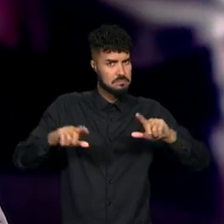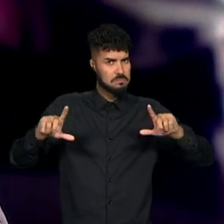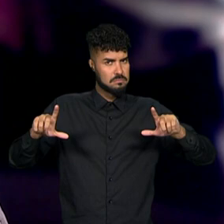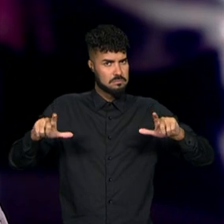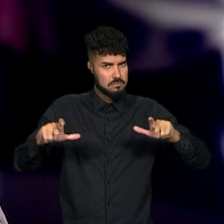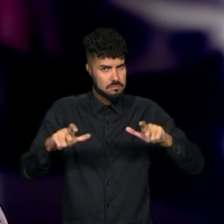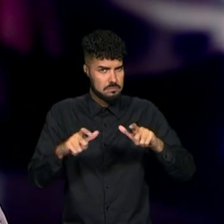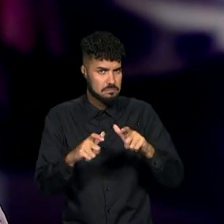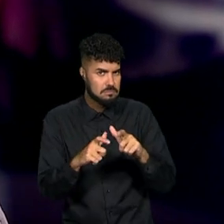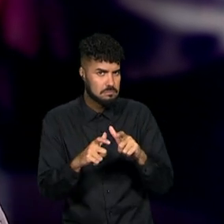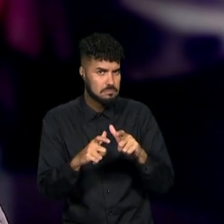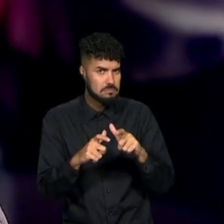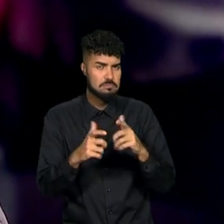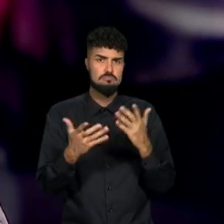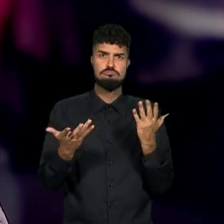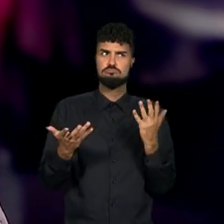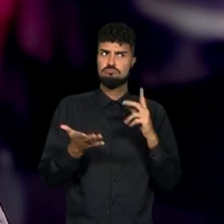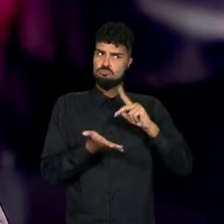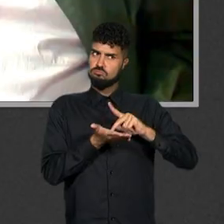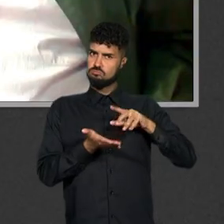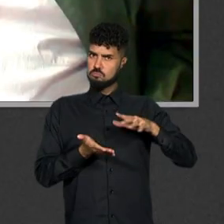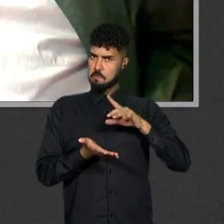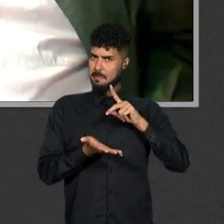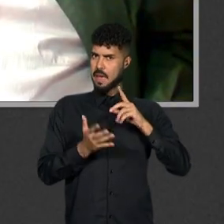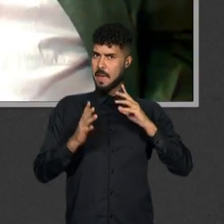minorada de forma substancial?